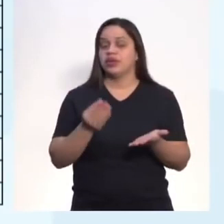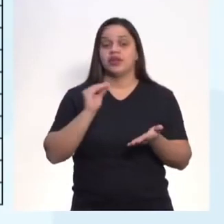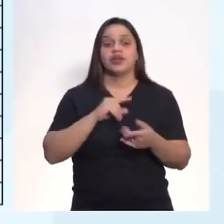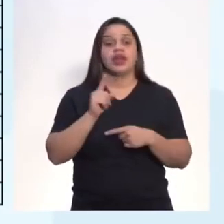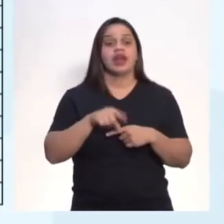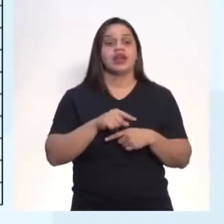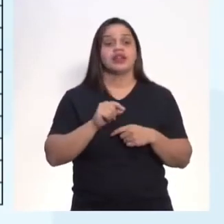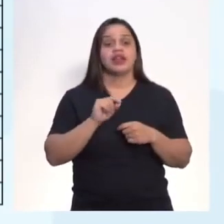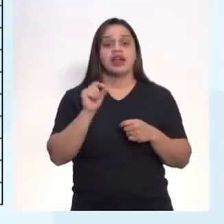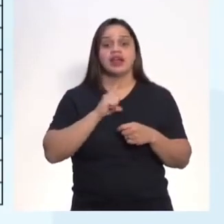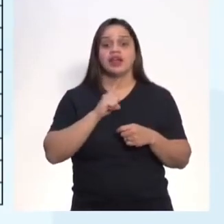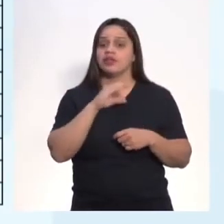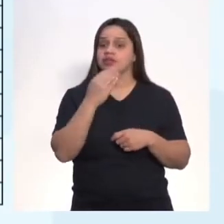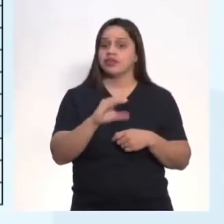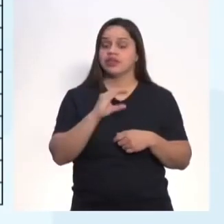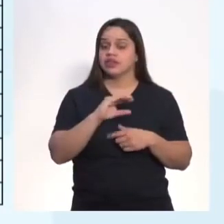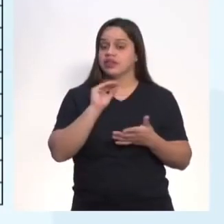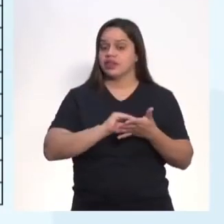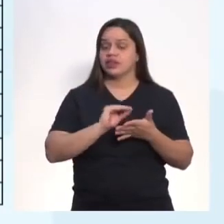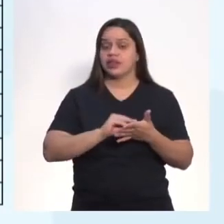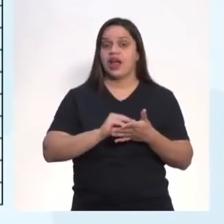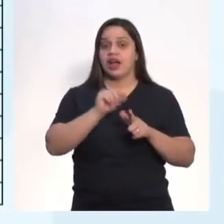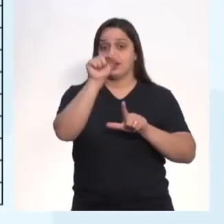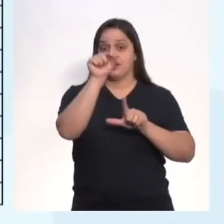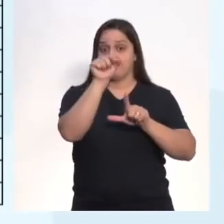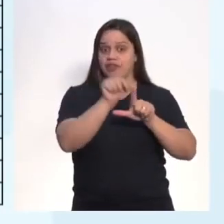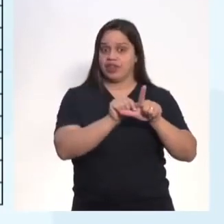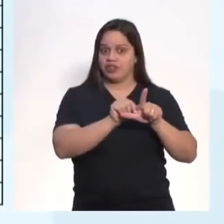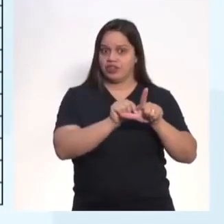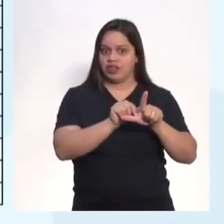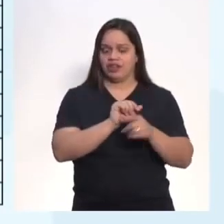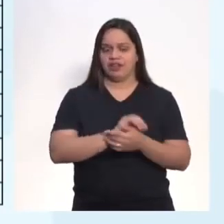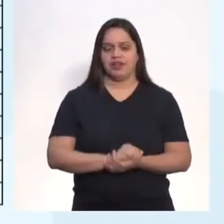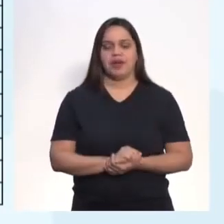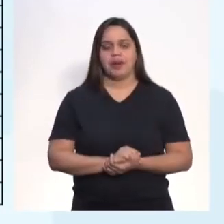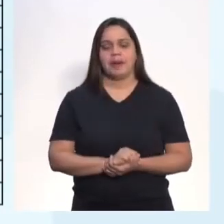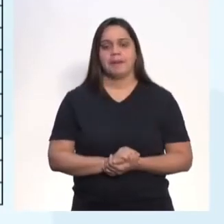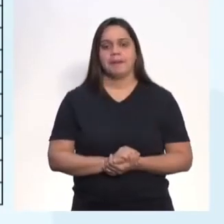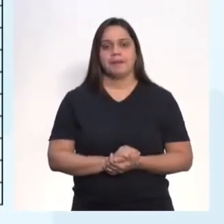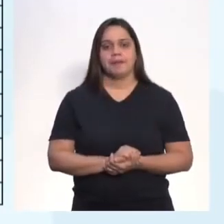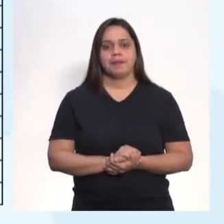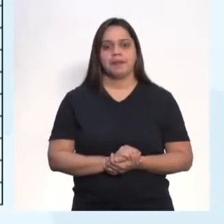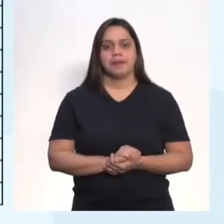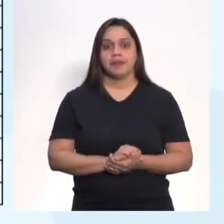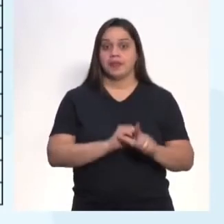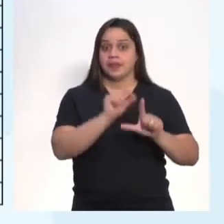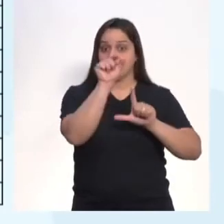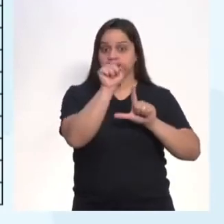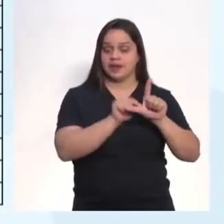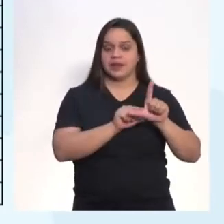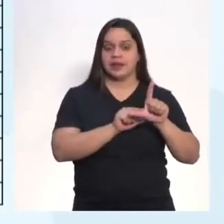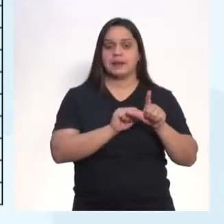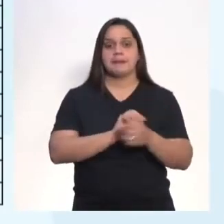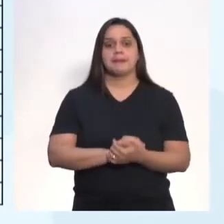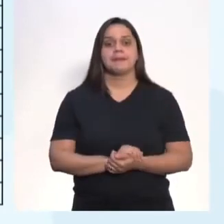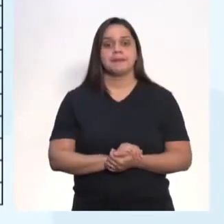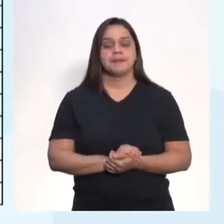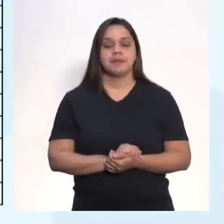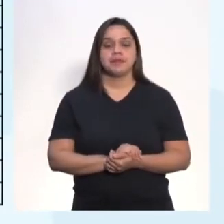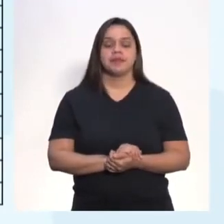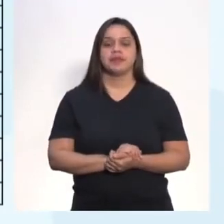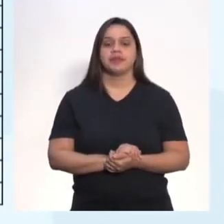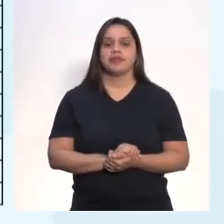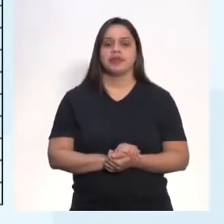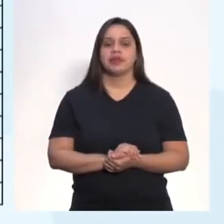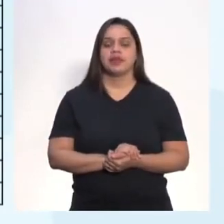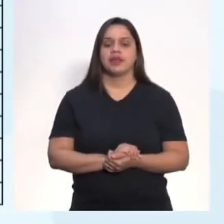cedilha ali, que está lá na vertical. Está na vertical, gente, quando está Achei em pé. Eles